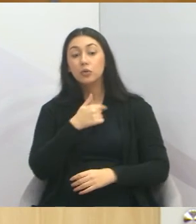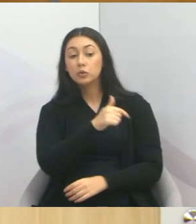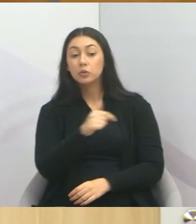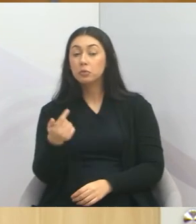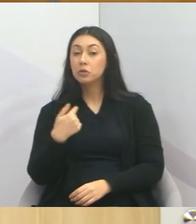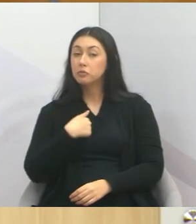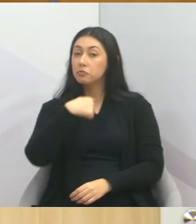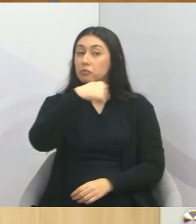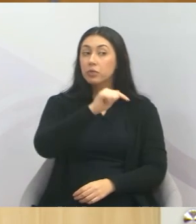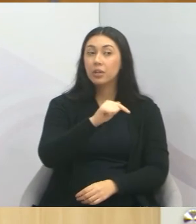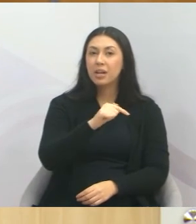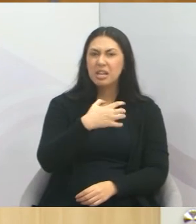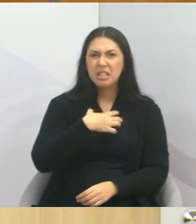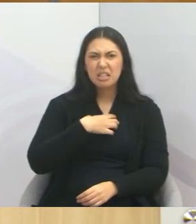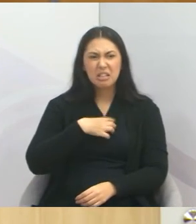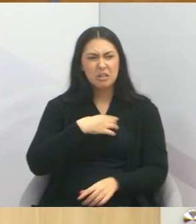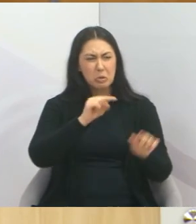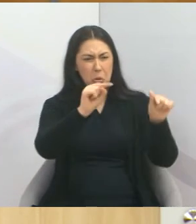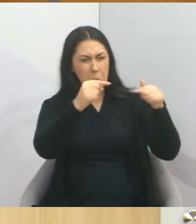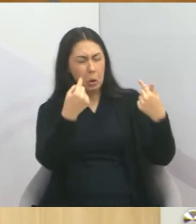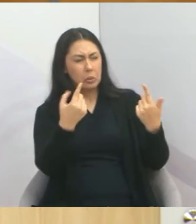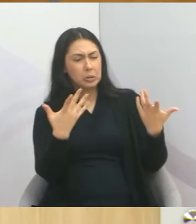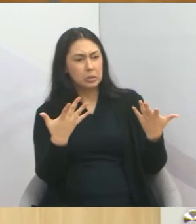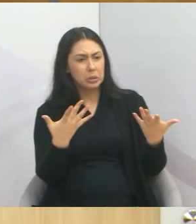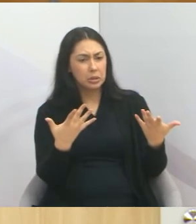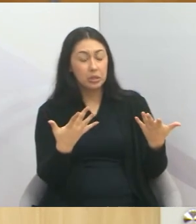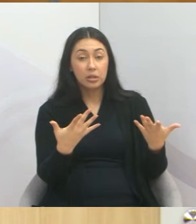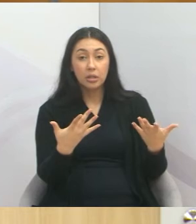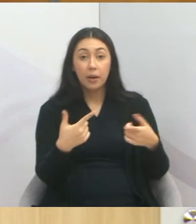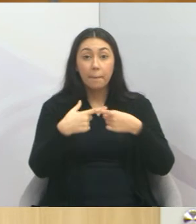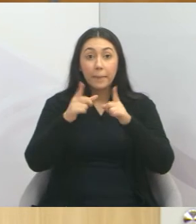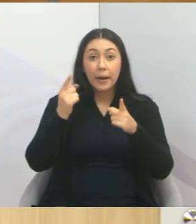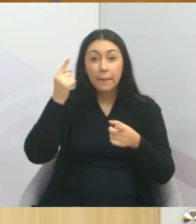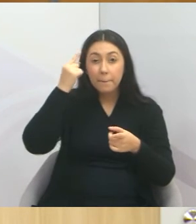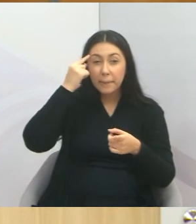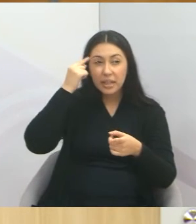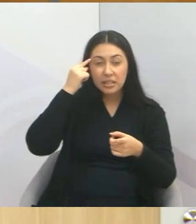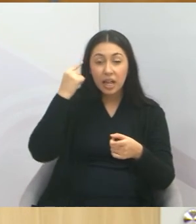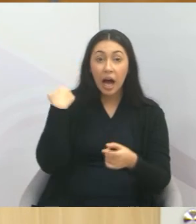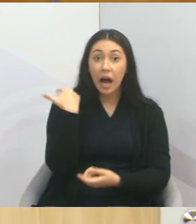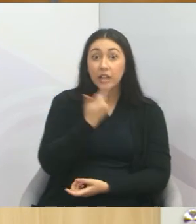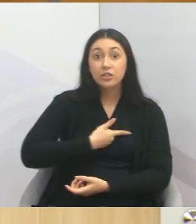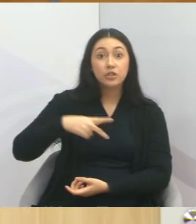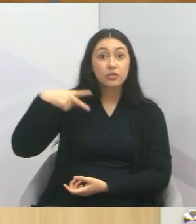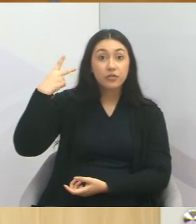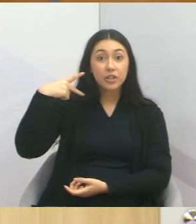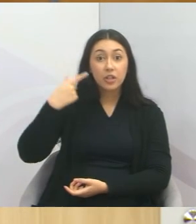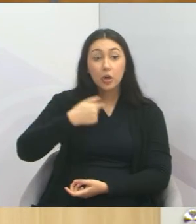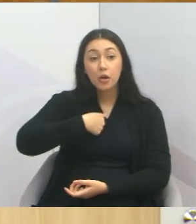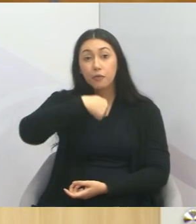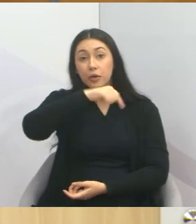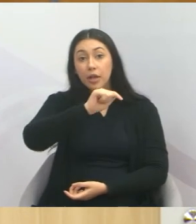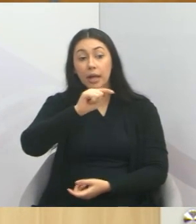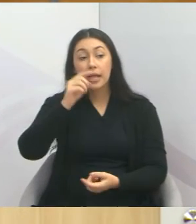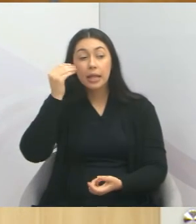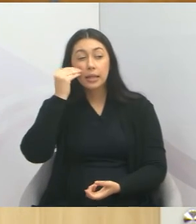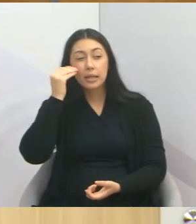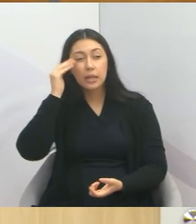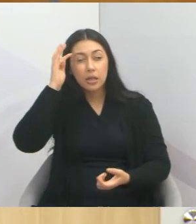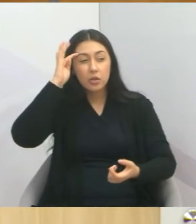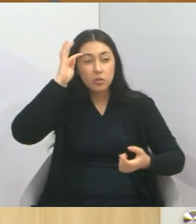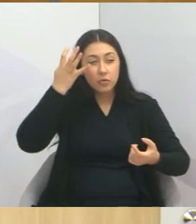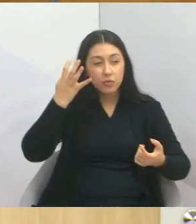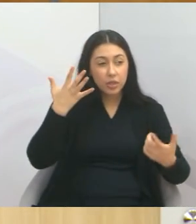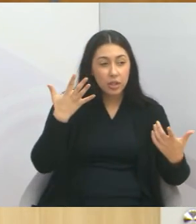né eu me senti muito mal tratado né ali na santa casa agora imagina a gente enquanto o vereador que vai ali para resolver Roninho o